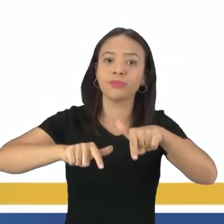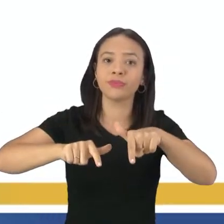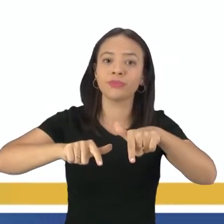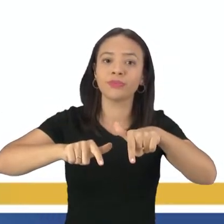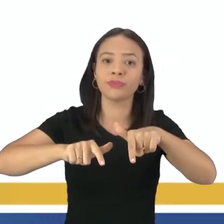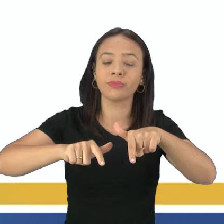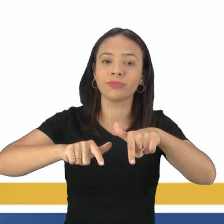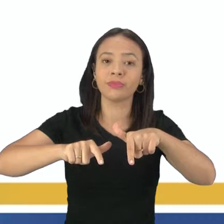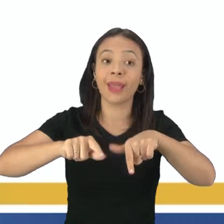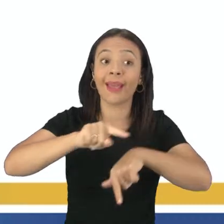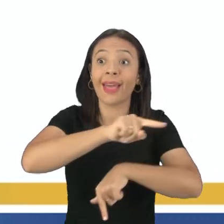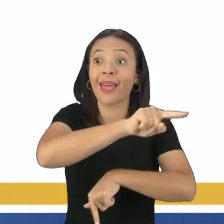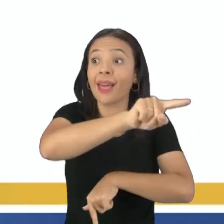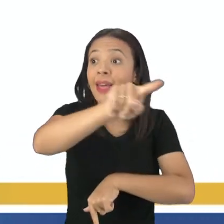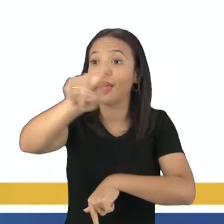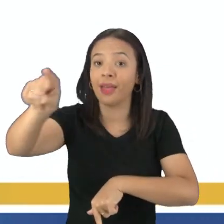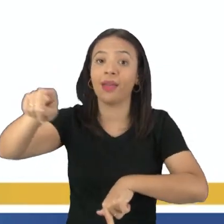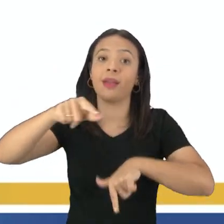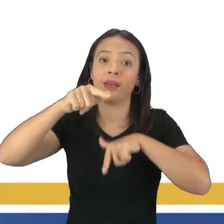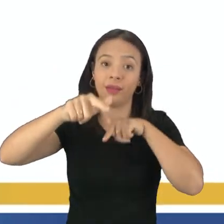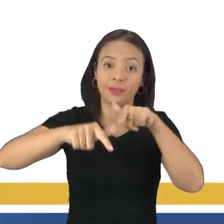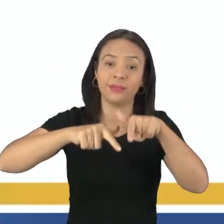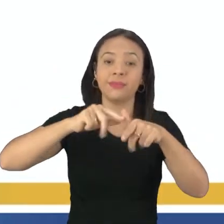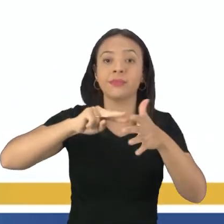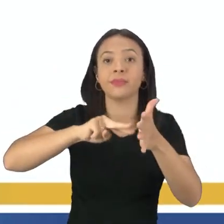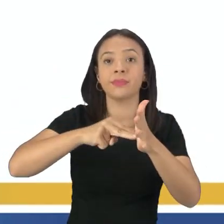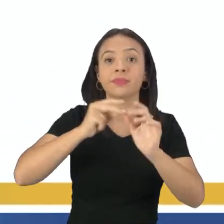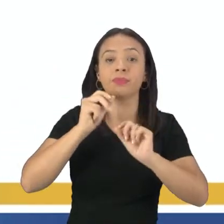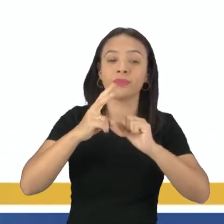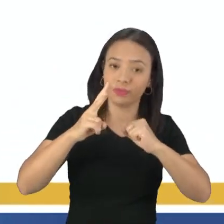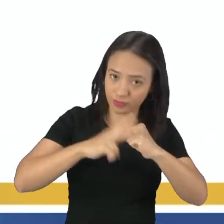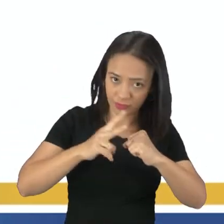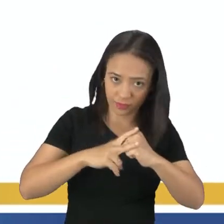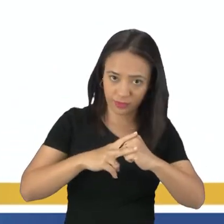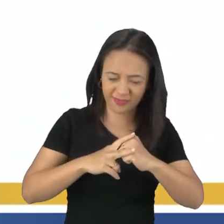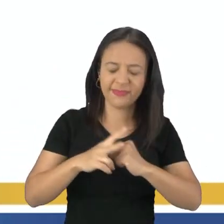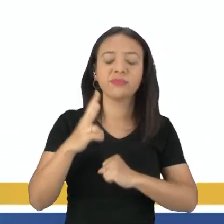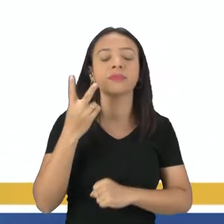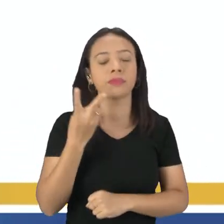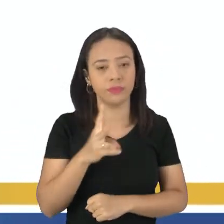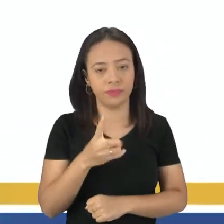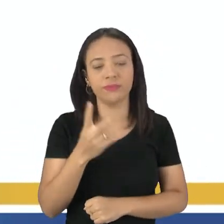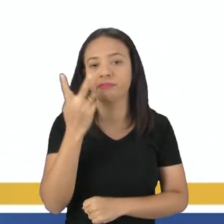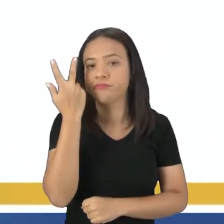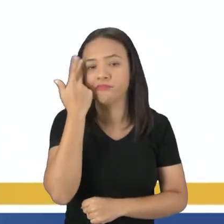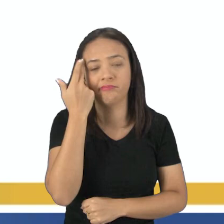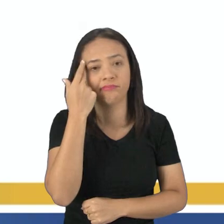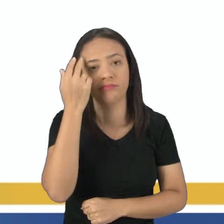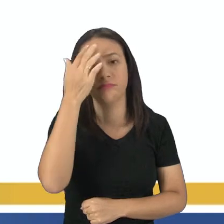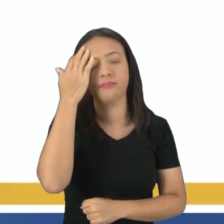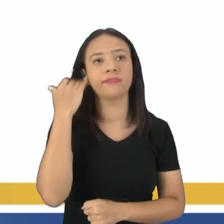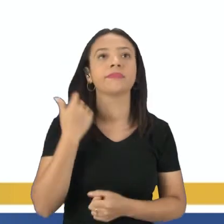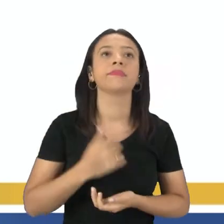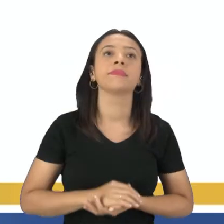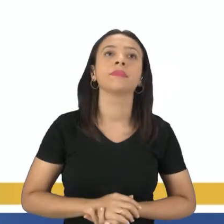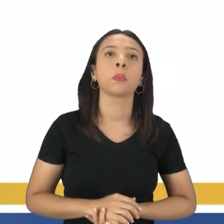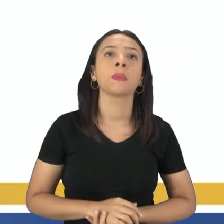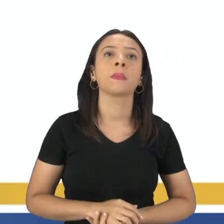work, eles trabalham, o verbo permaneceu normal.